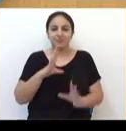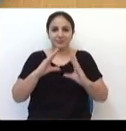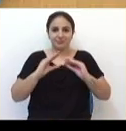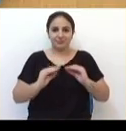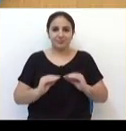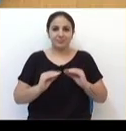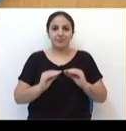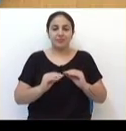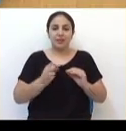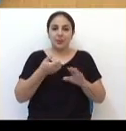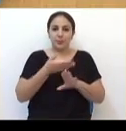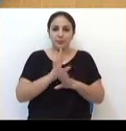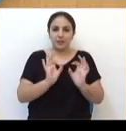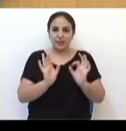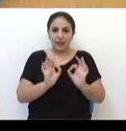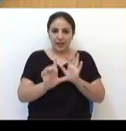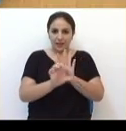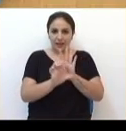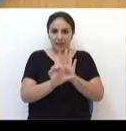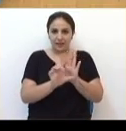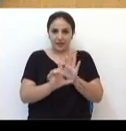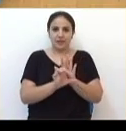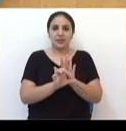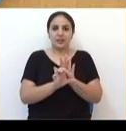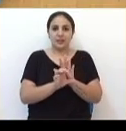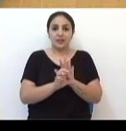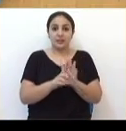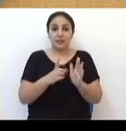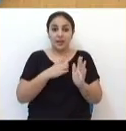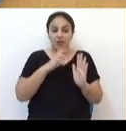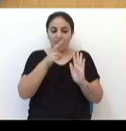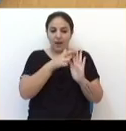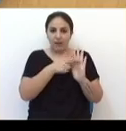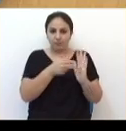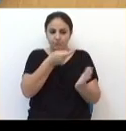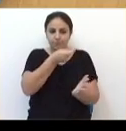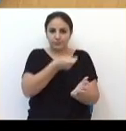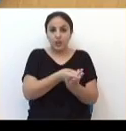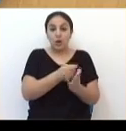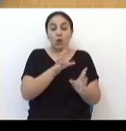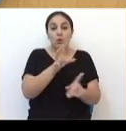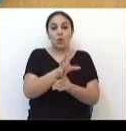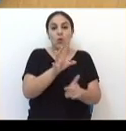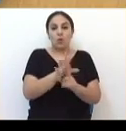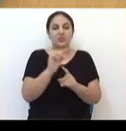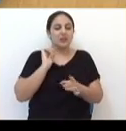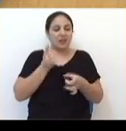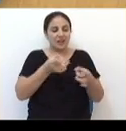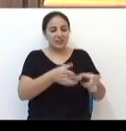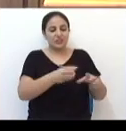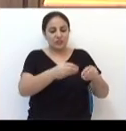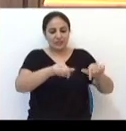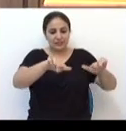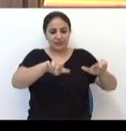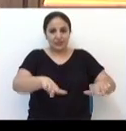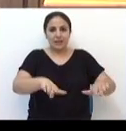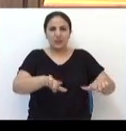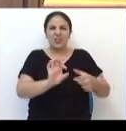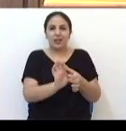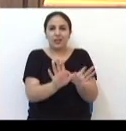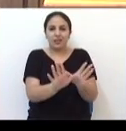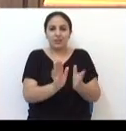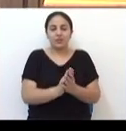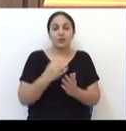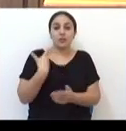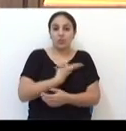à noite. Aprovada a lei que estabelece medidas rígidas contra descartes em terrenos baldios. O que nós temos que fazer nesse